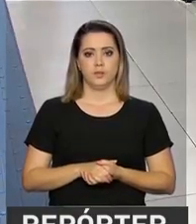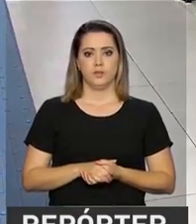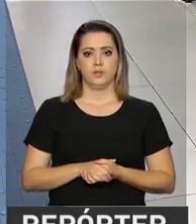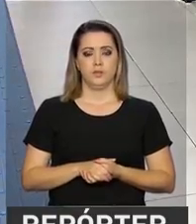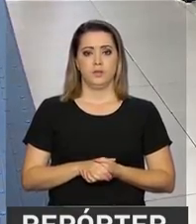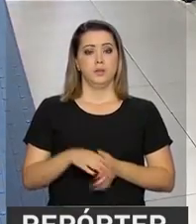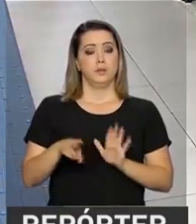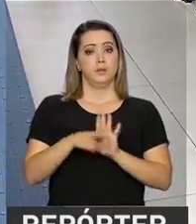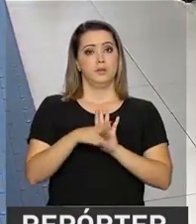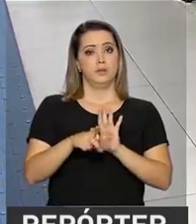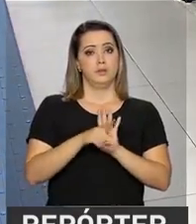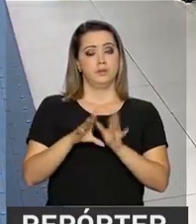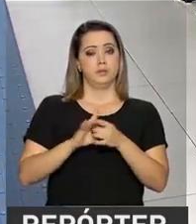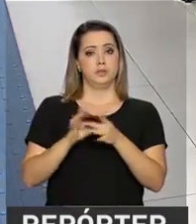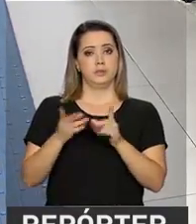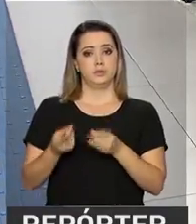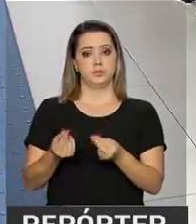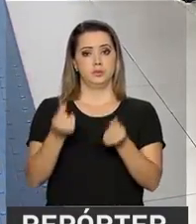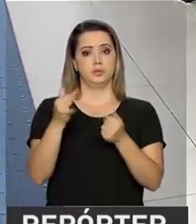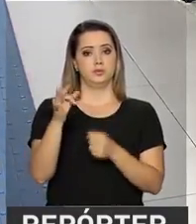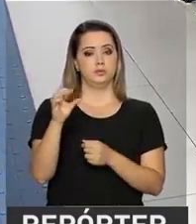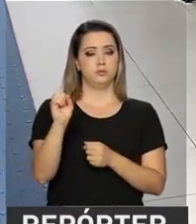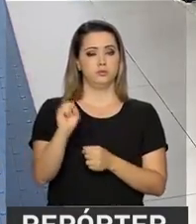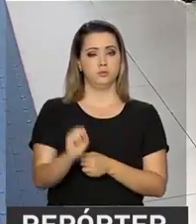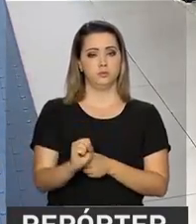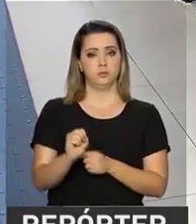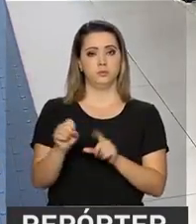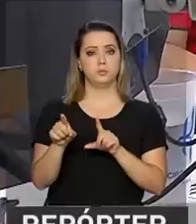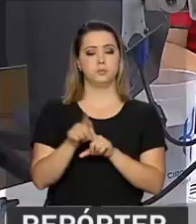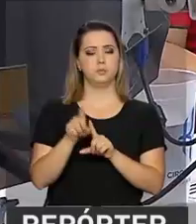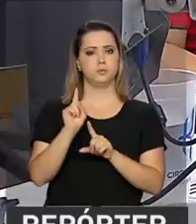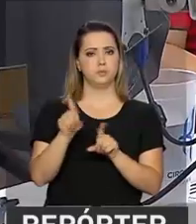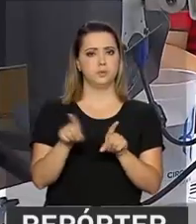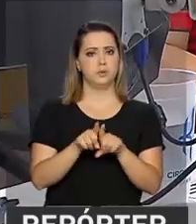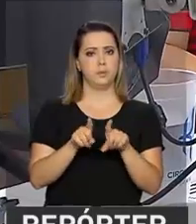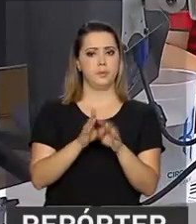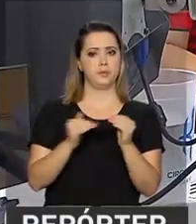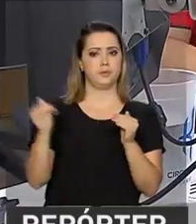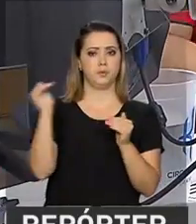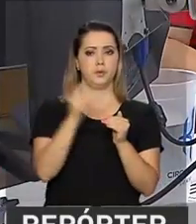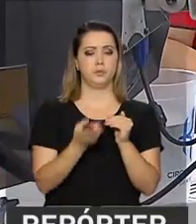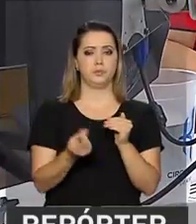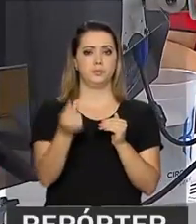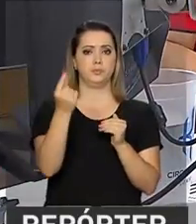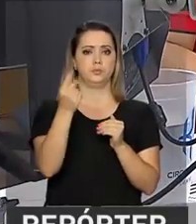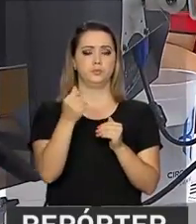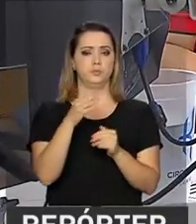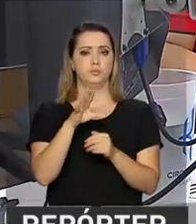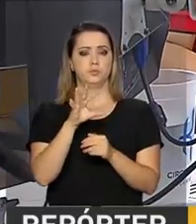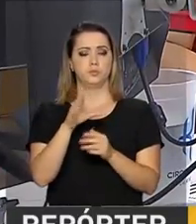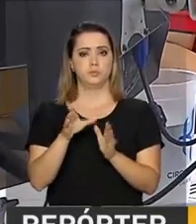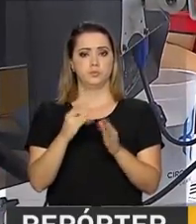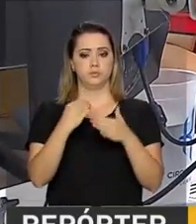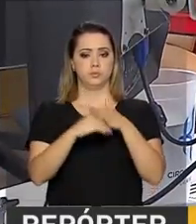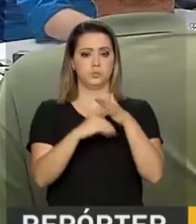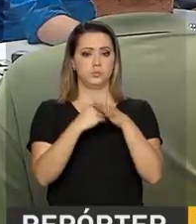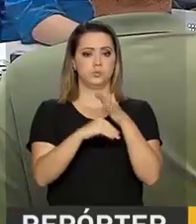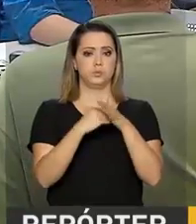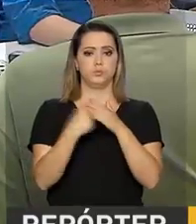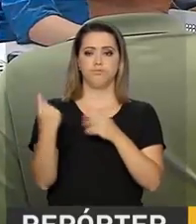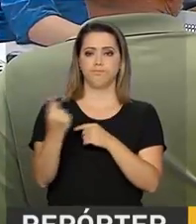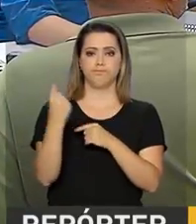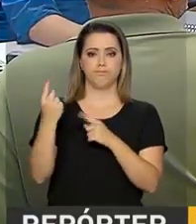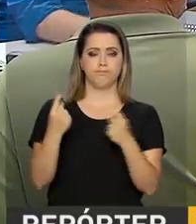A medida provisória que liberou o saque das contas inativas do FGTS também aumentou a remuneração das contas individuais do fundo